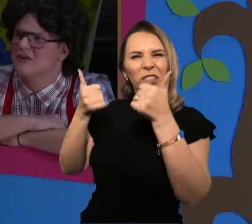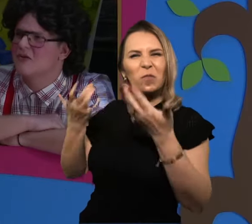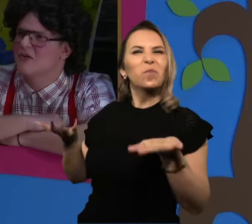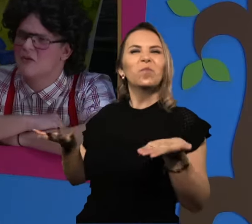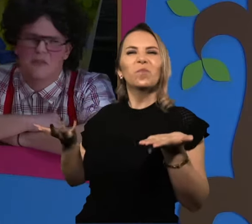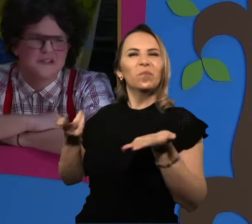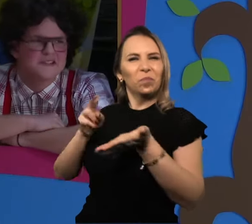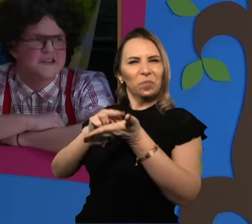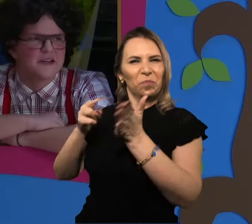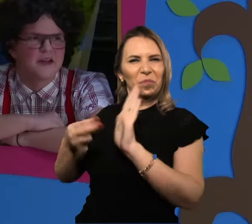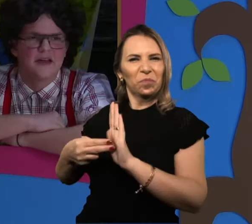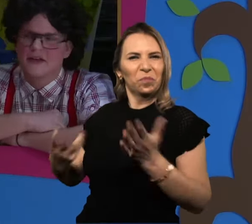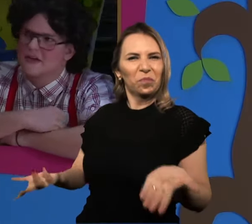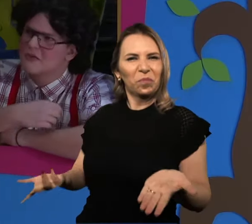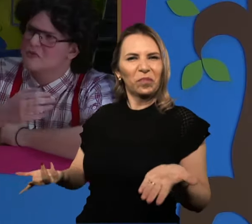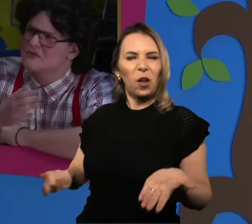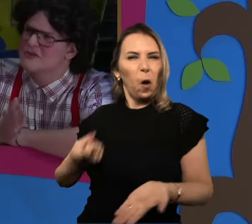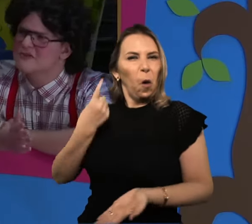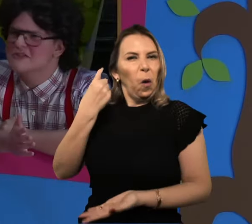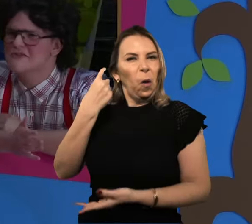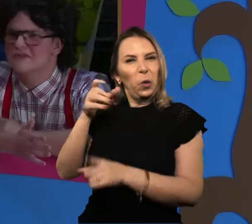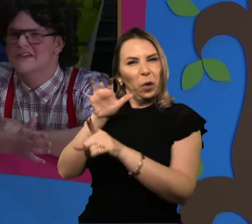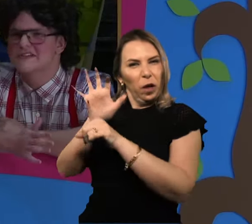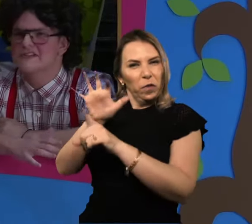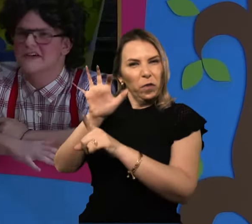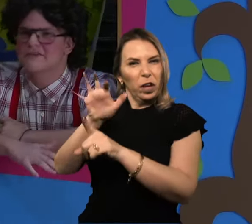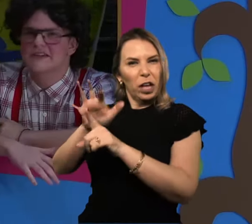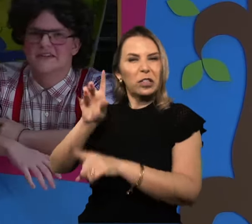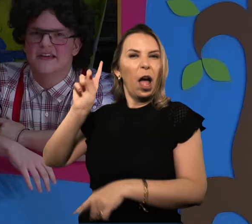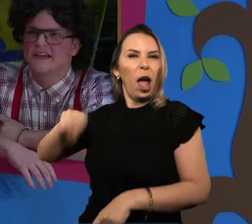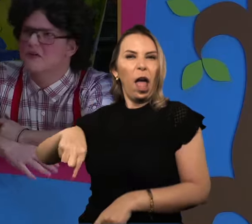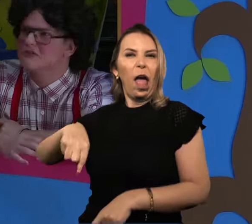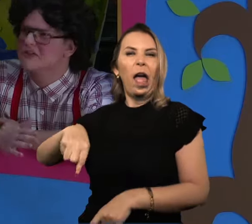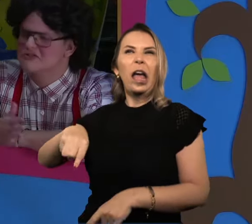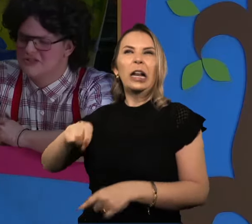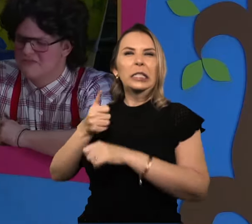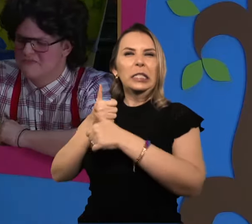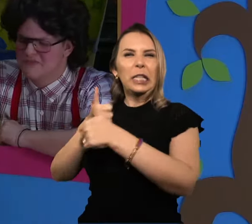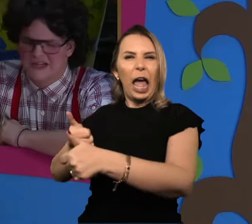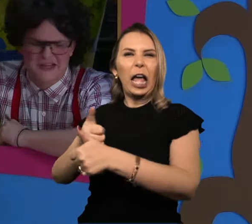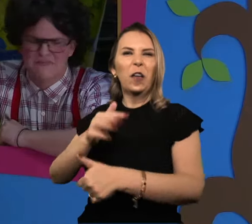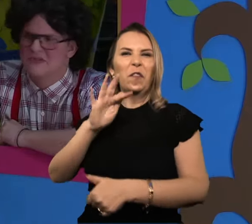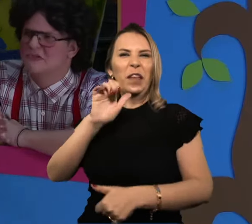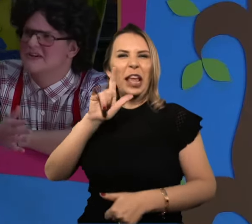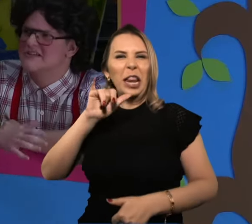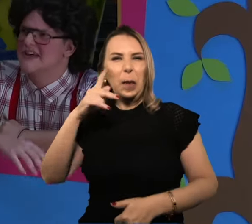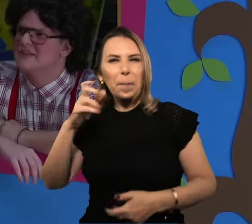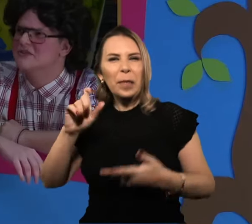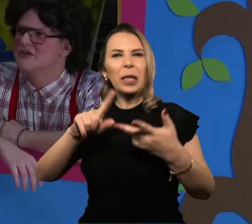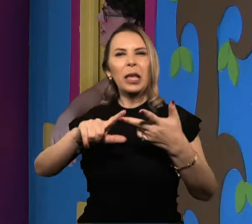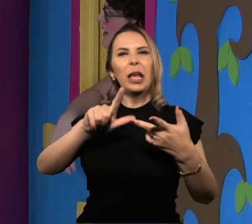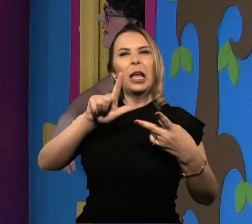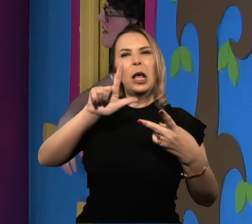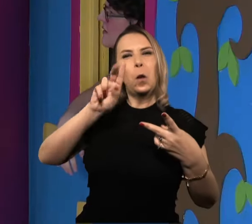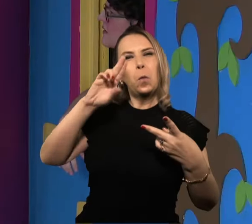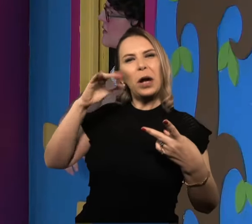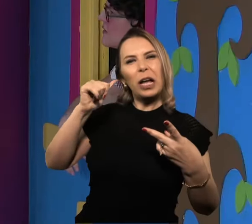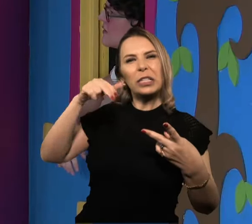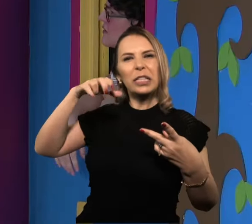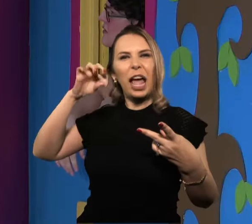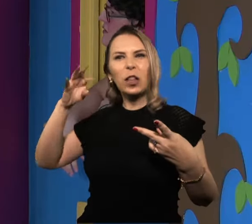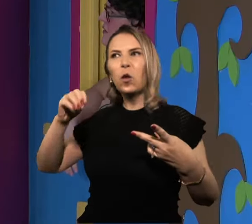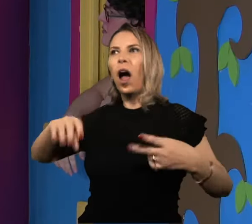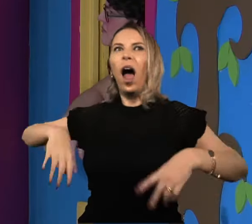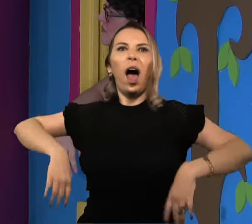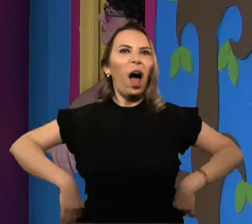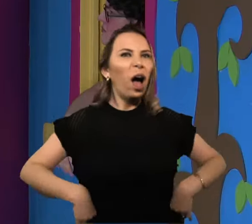Influencer? Como assim? Os únicos influencers que a Vicky tem é o tal de Felipe Lucas Neto? Ai,